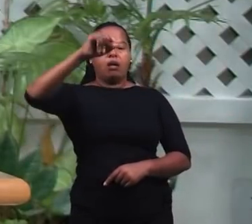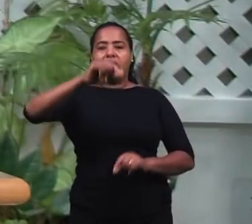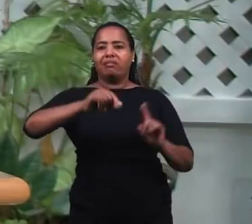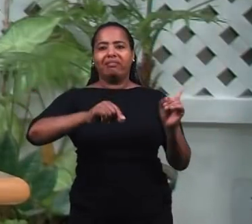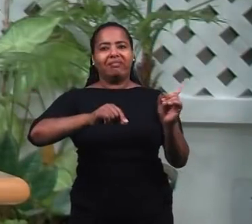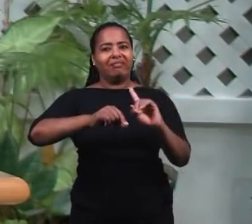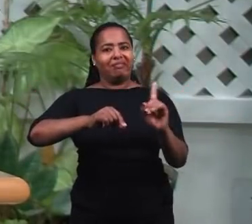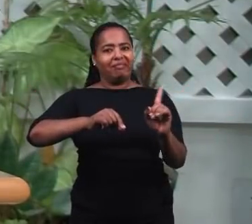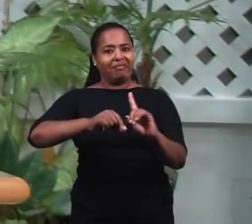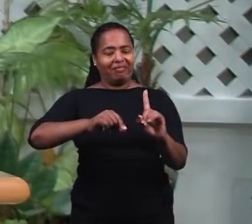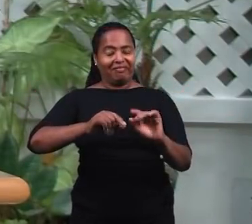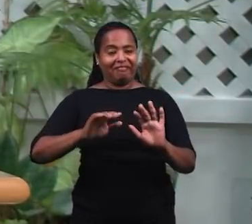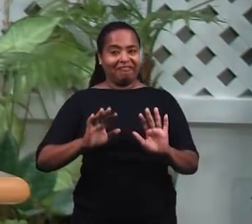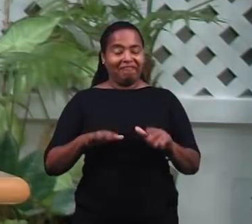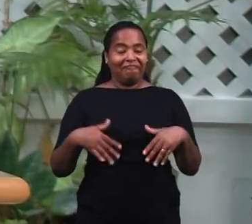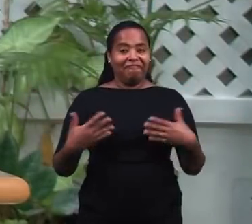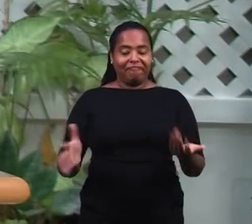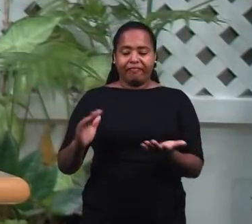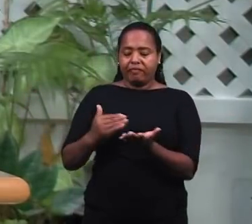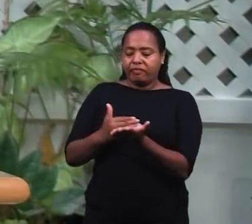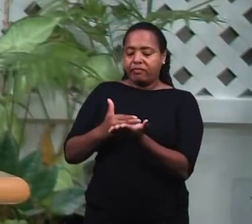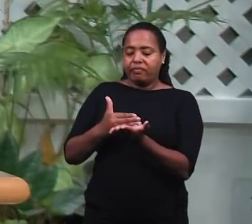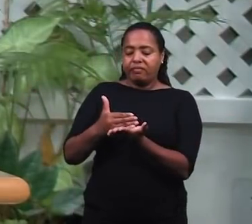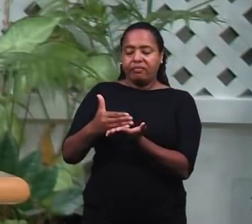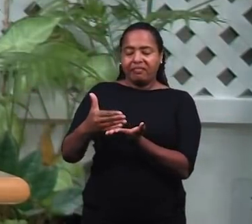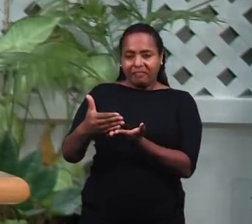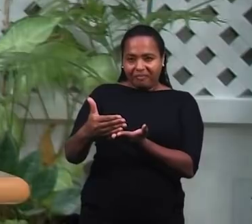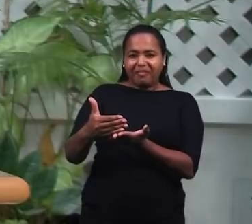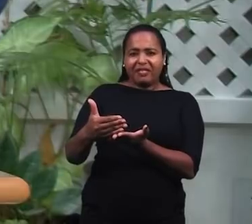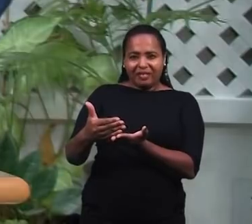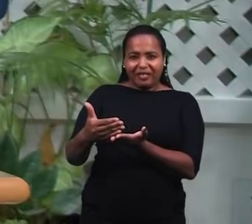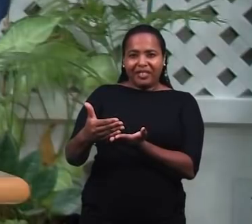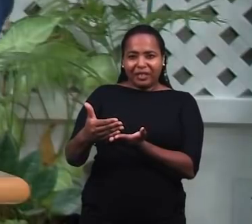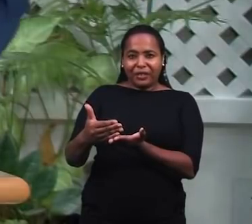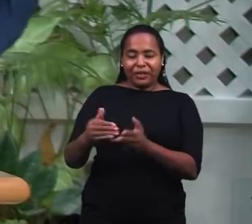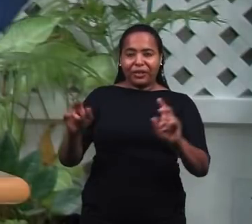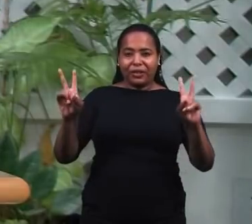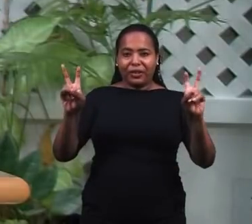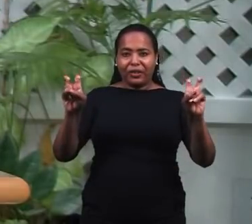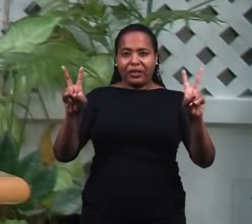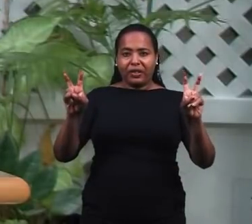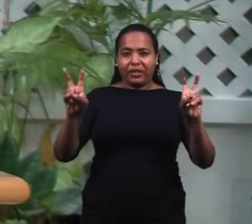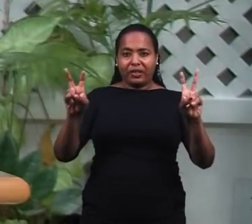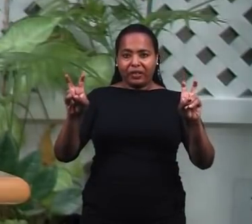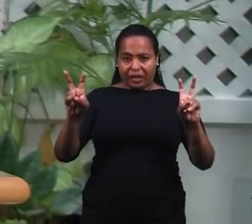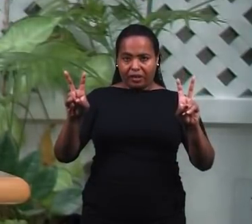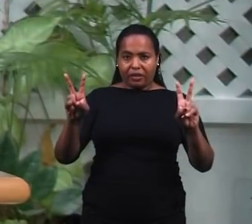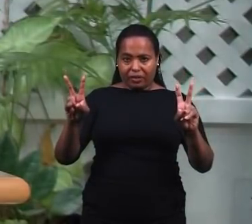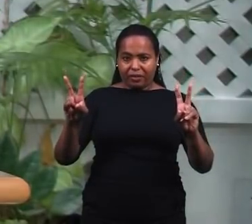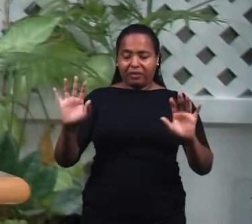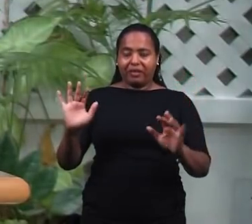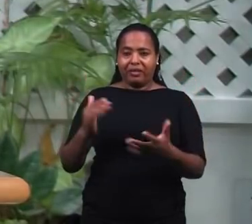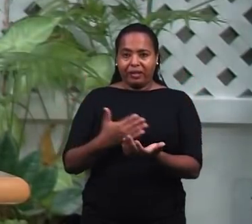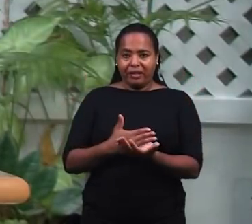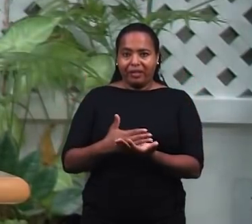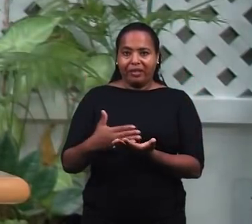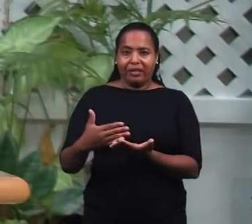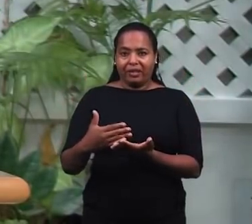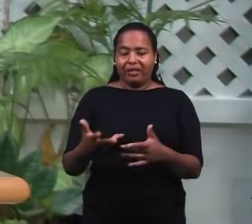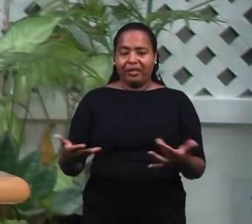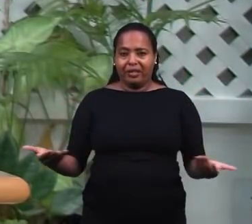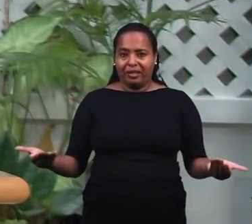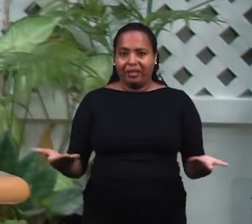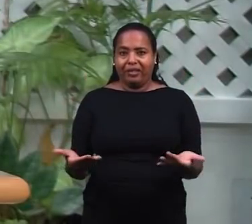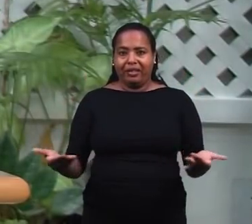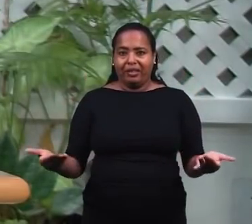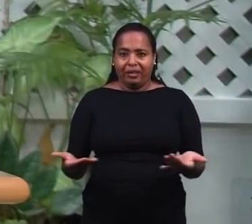Vejam só, fizemos uma introdução ainda de um assunto que vamos tratar agora.